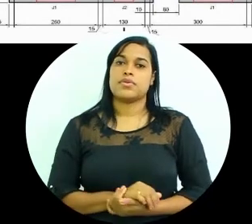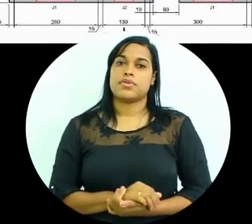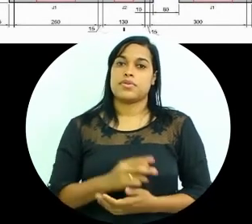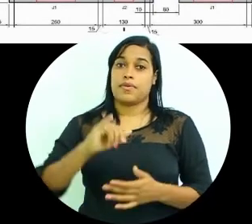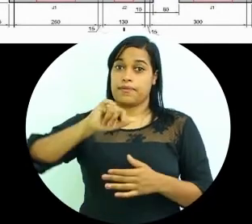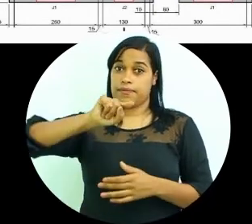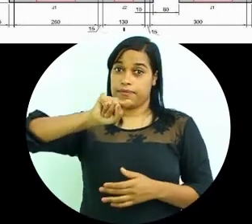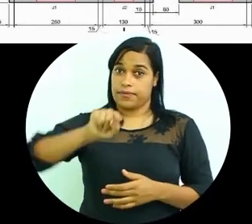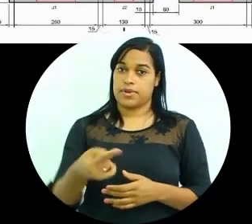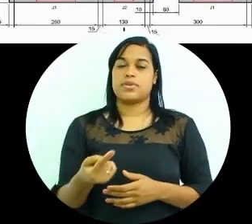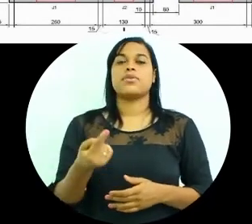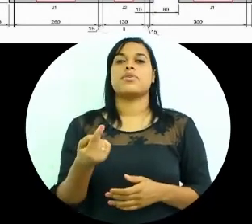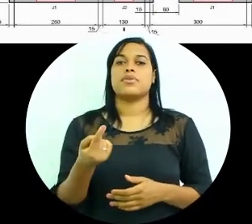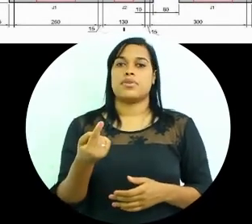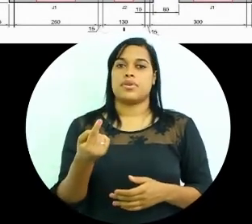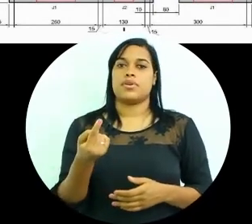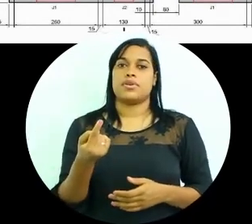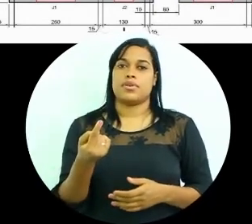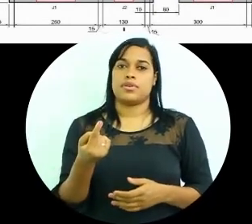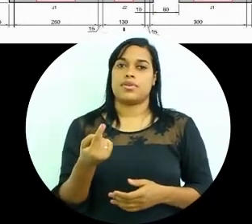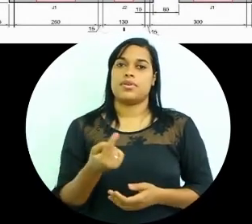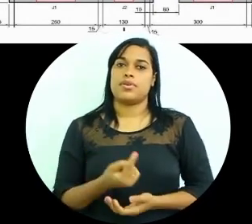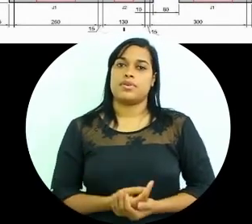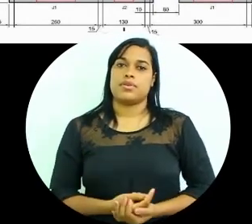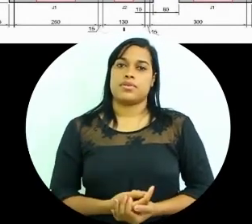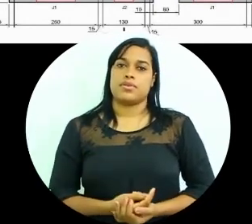0.03, vírgula,